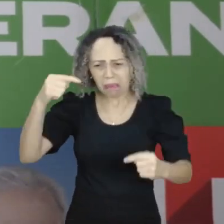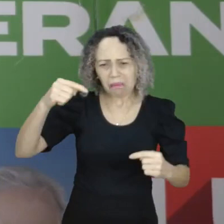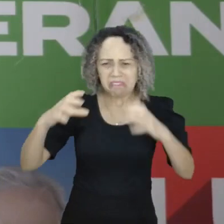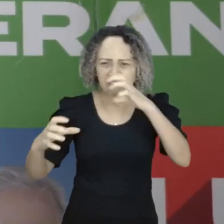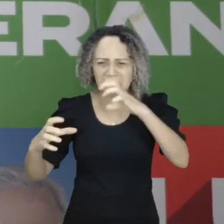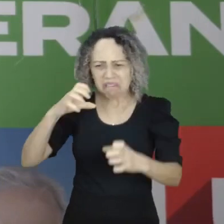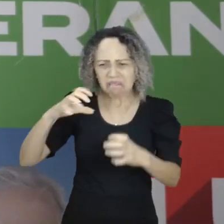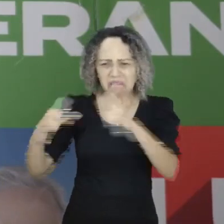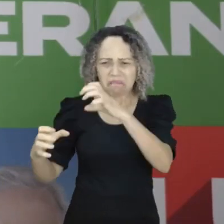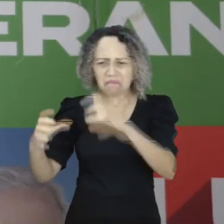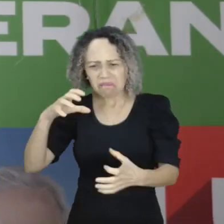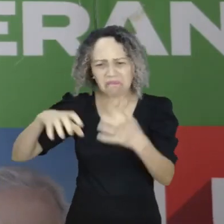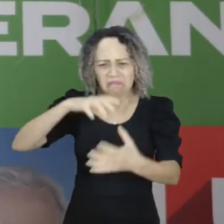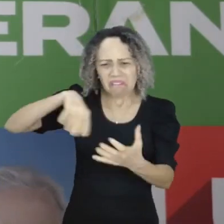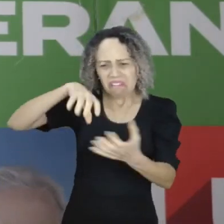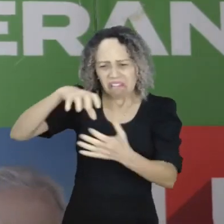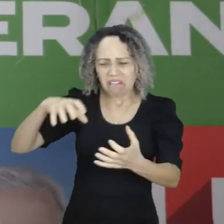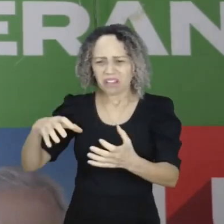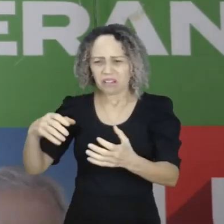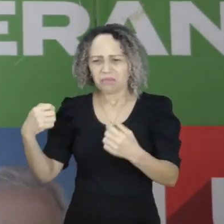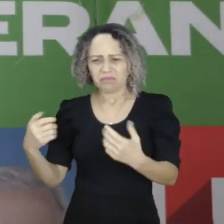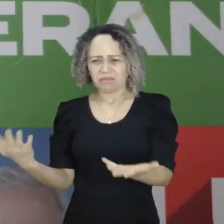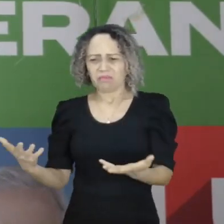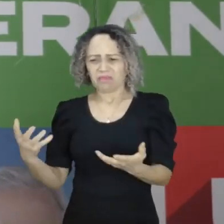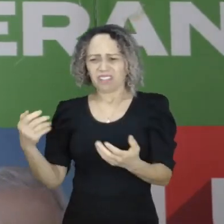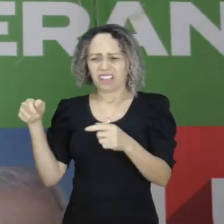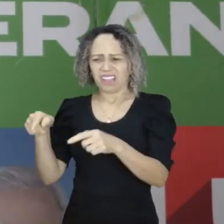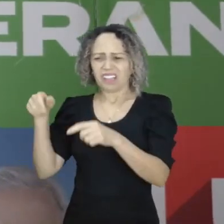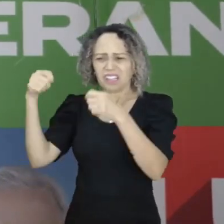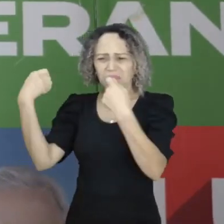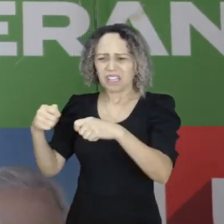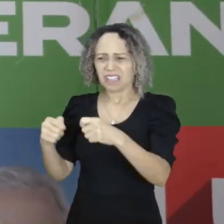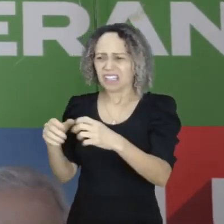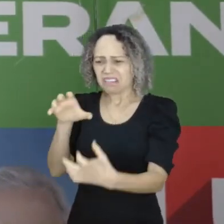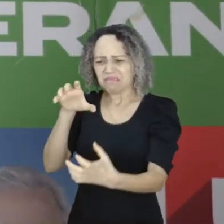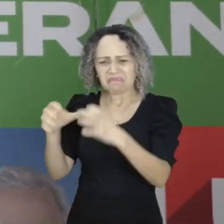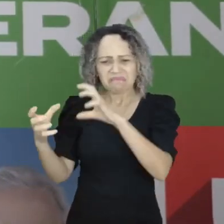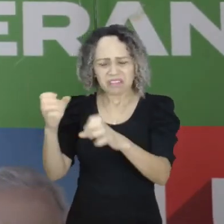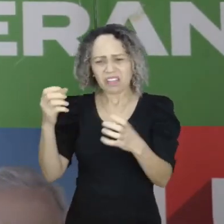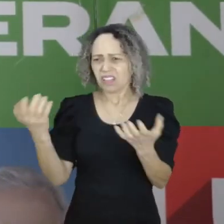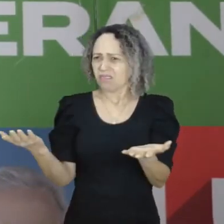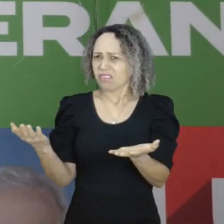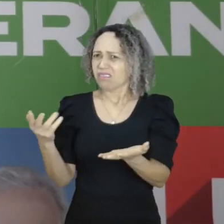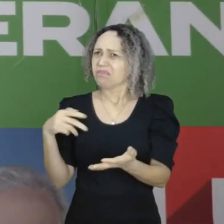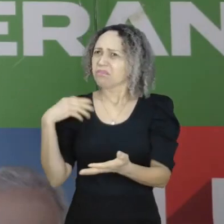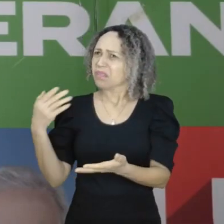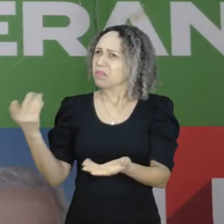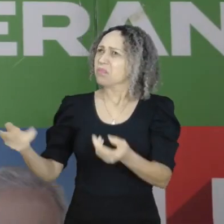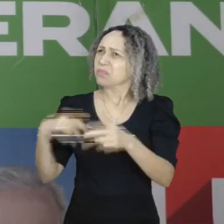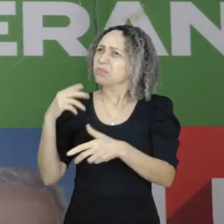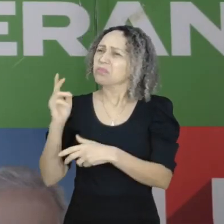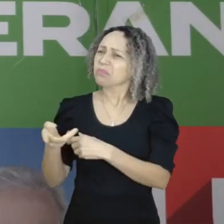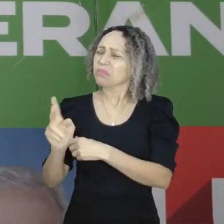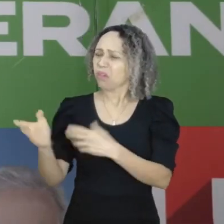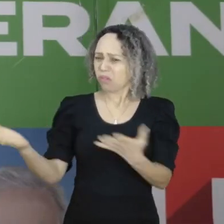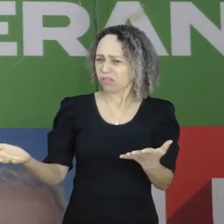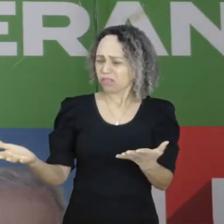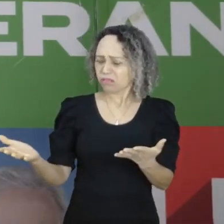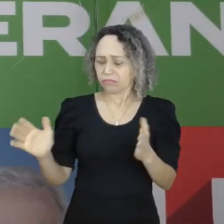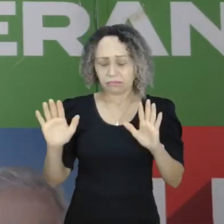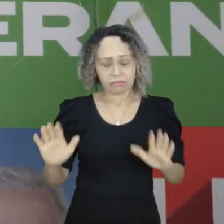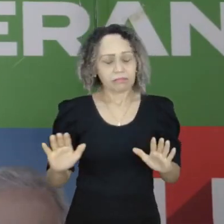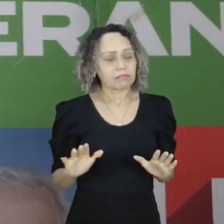confusão, ele precisa de atrito, ele precisa de briga para poder fazer as coisas. Ao